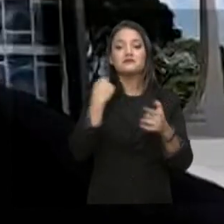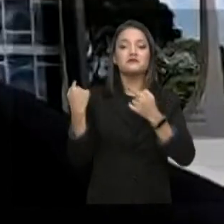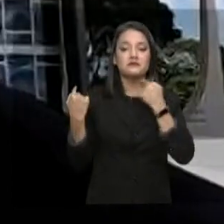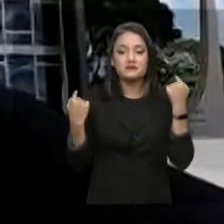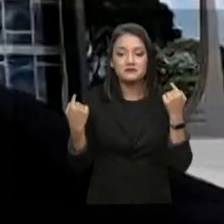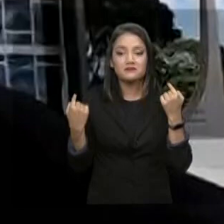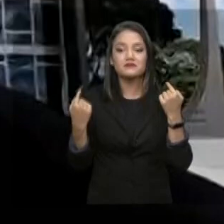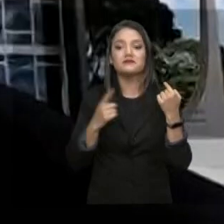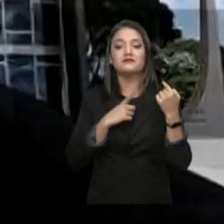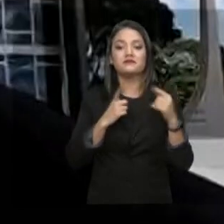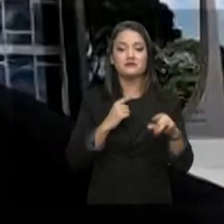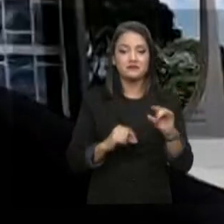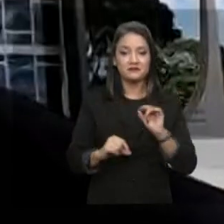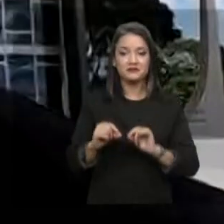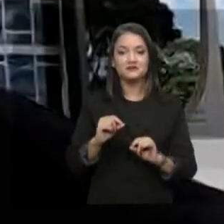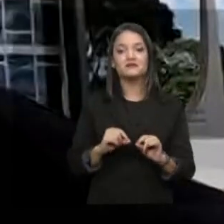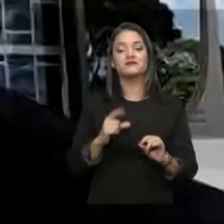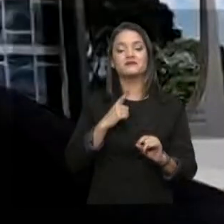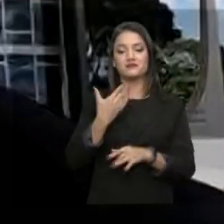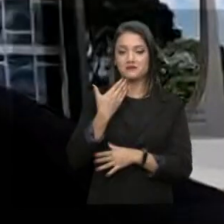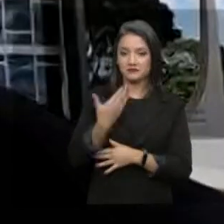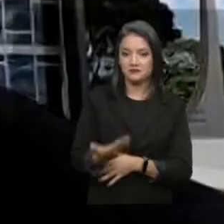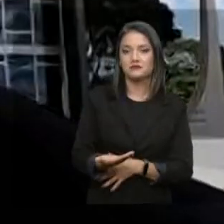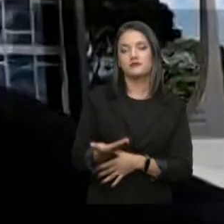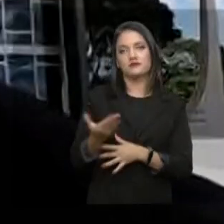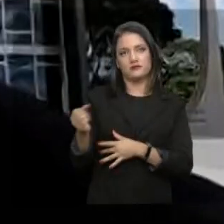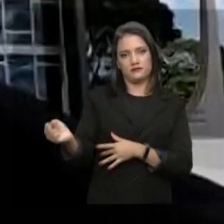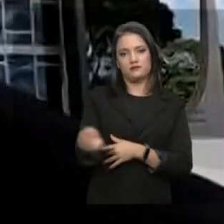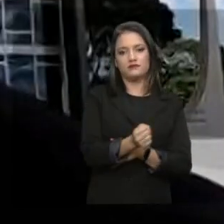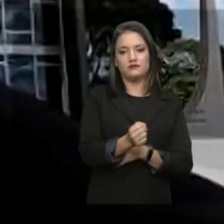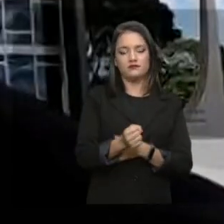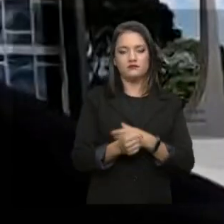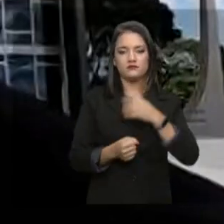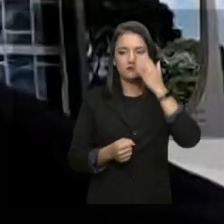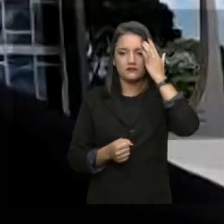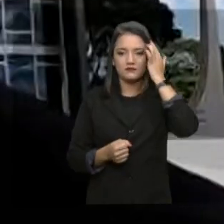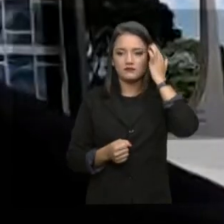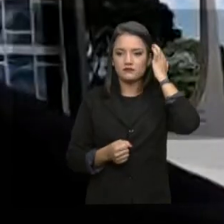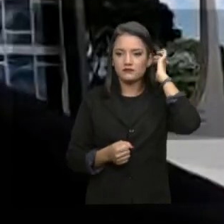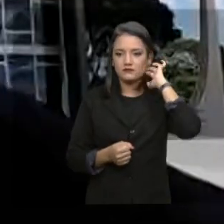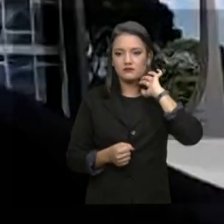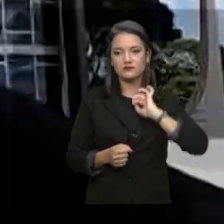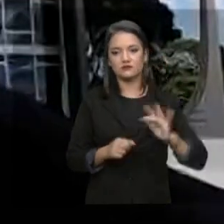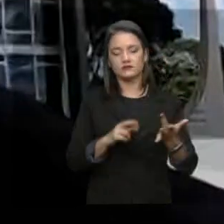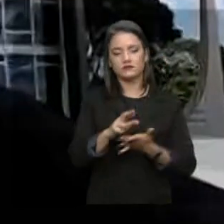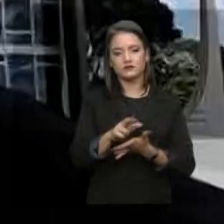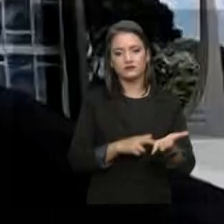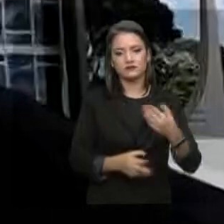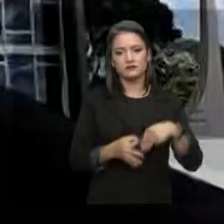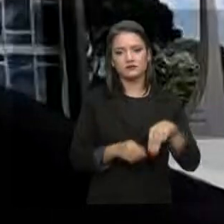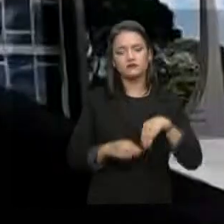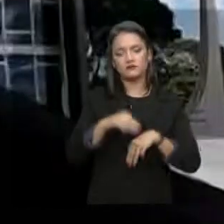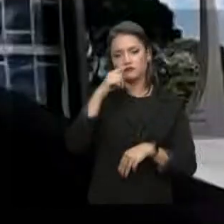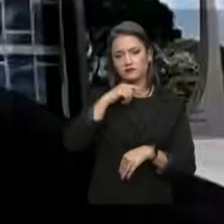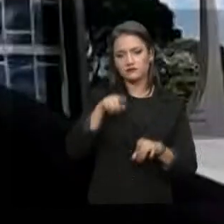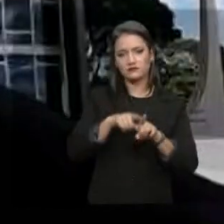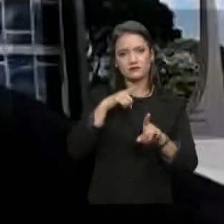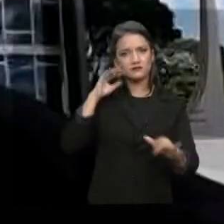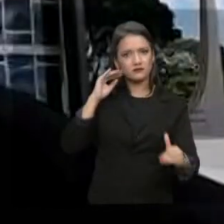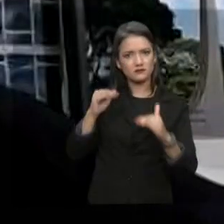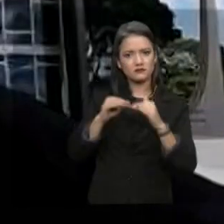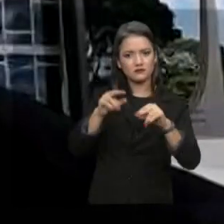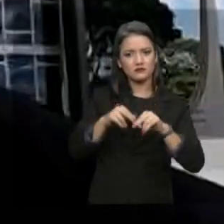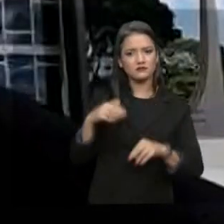crime pelo qual se postulou a extradição. O relator, ministro Mendes, acompanhado pela ministra Carmen